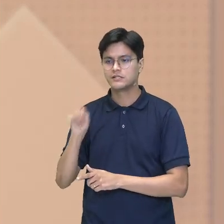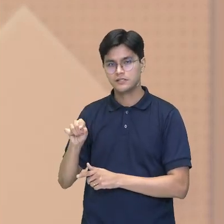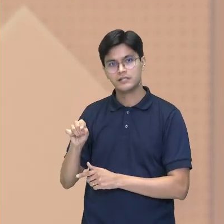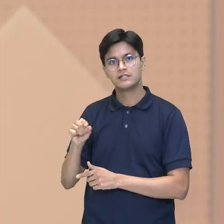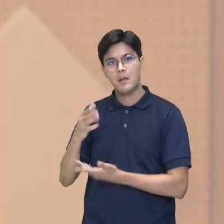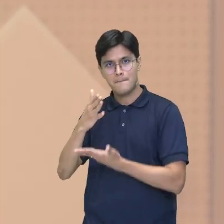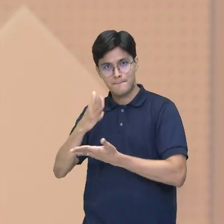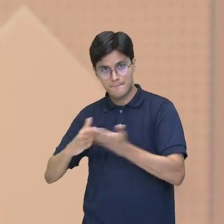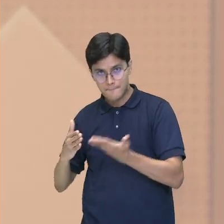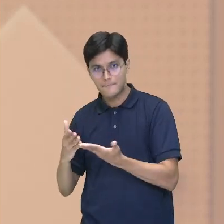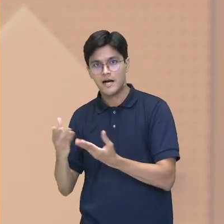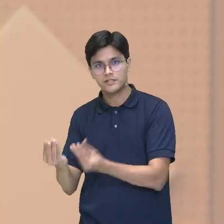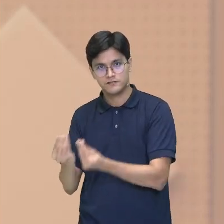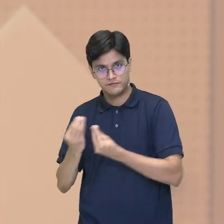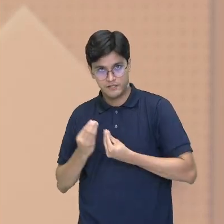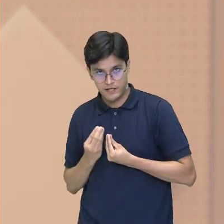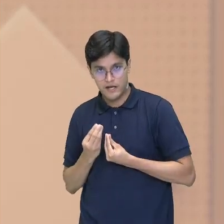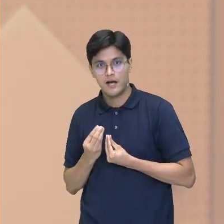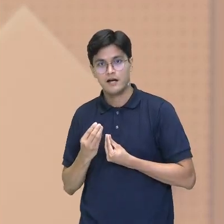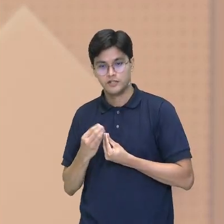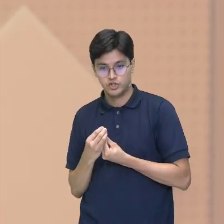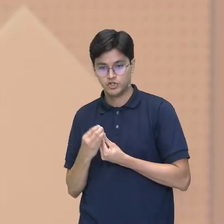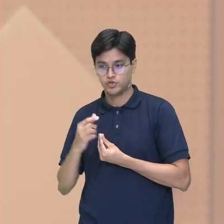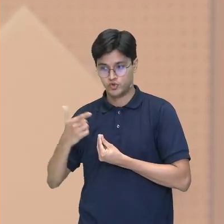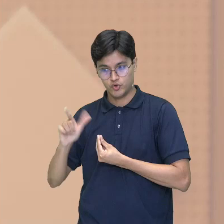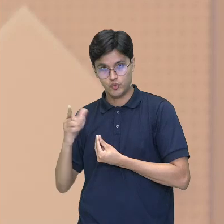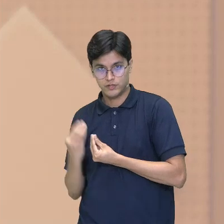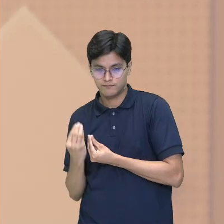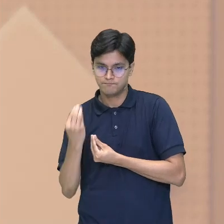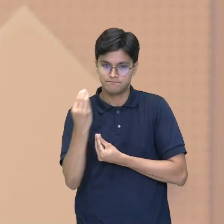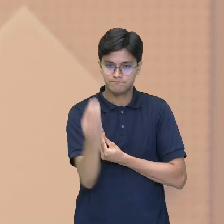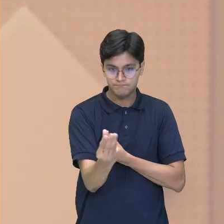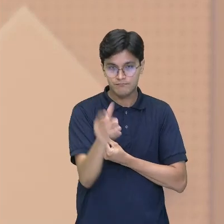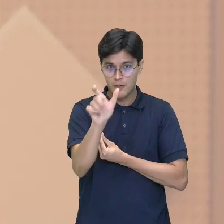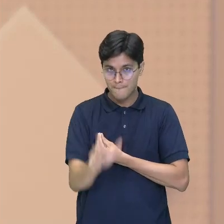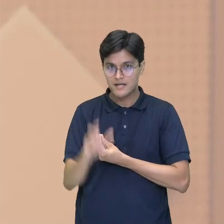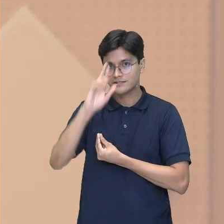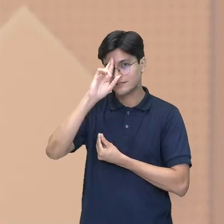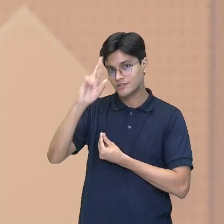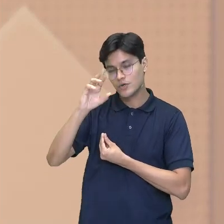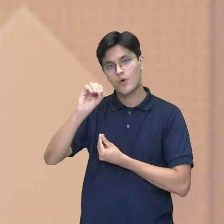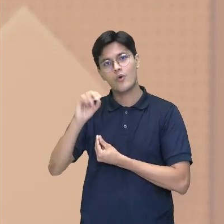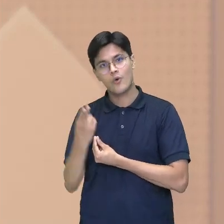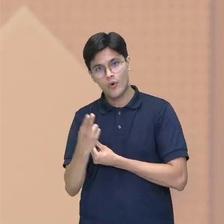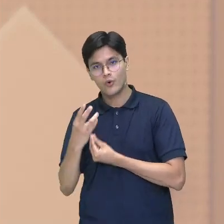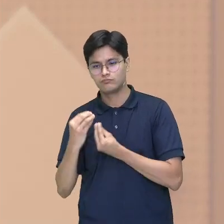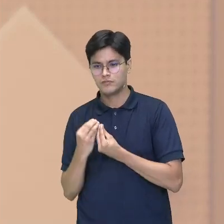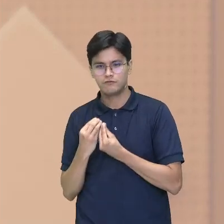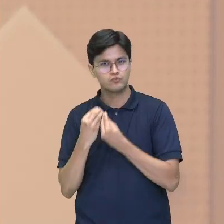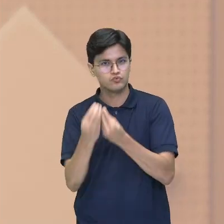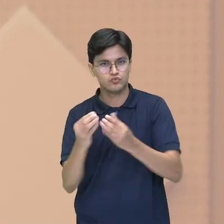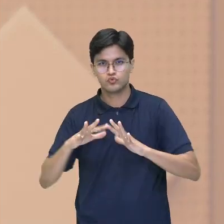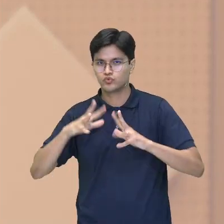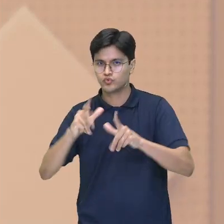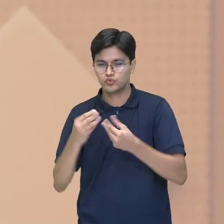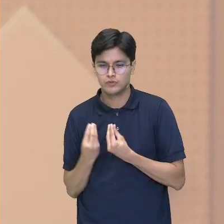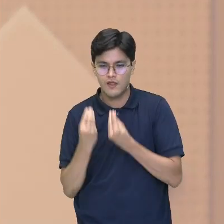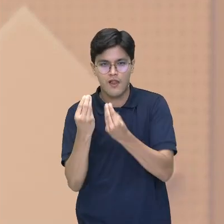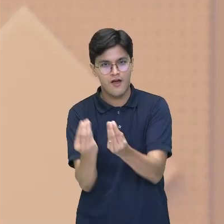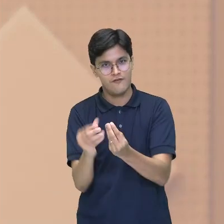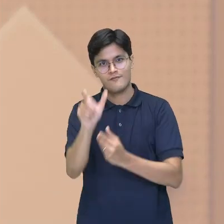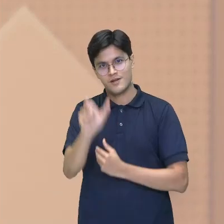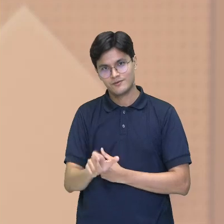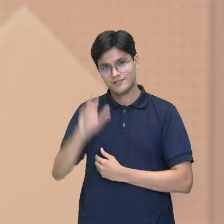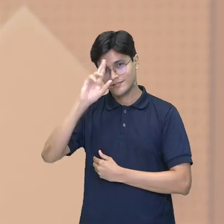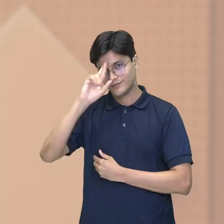parte e davam o restante para o seu senhor, ou eles davam tudo que eles recebiam para o seu senhor. E os homens livres,